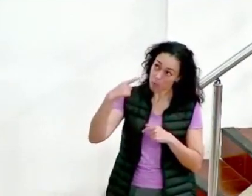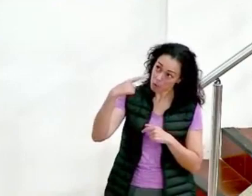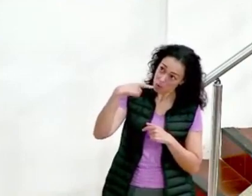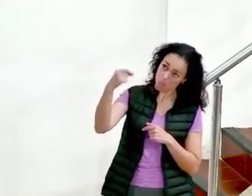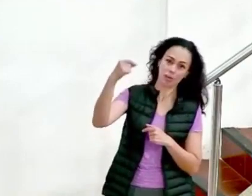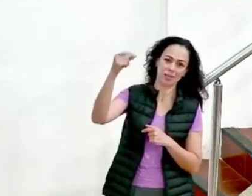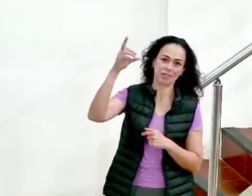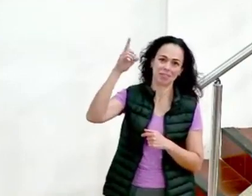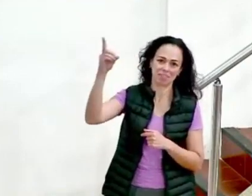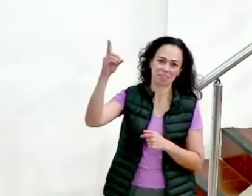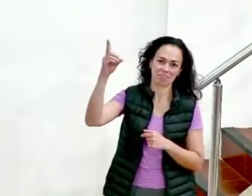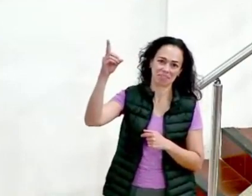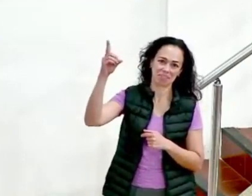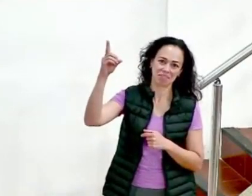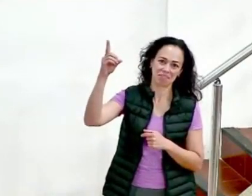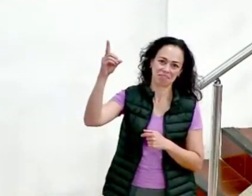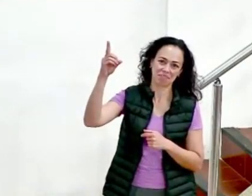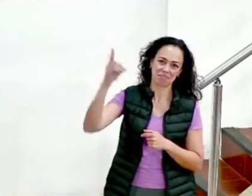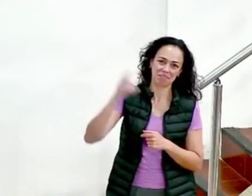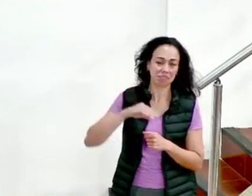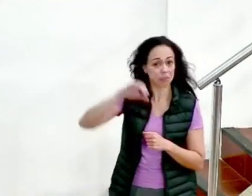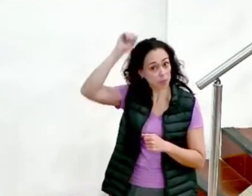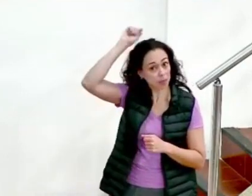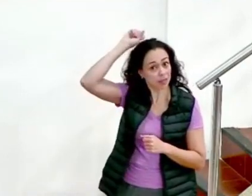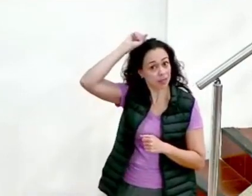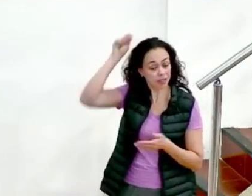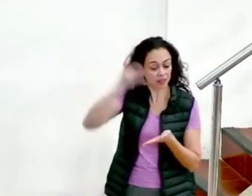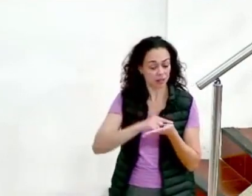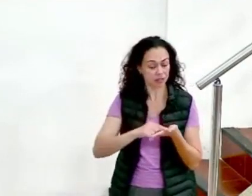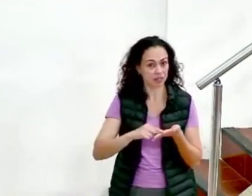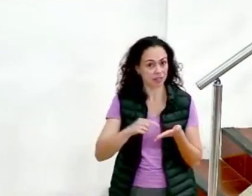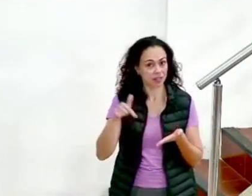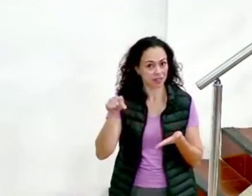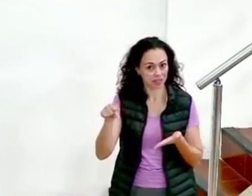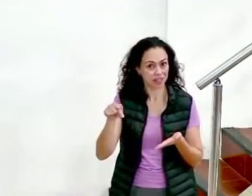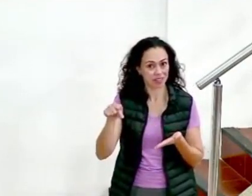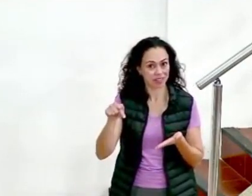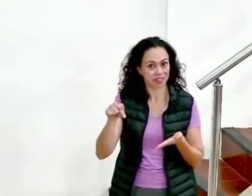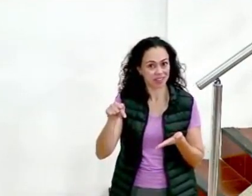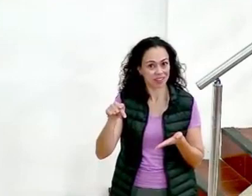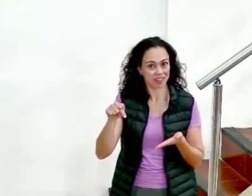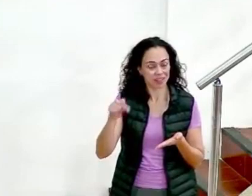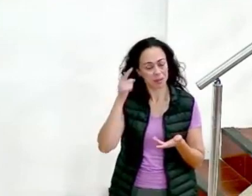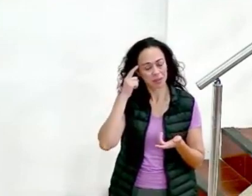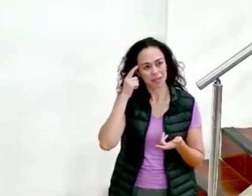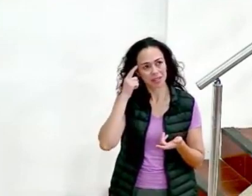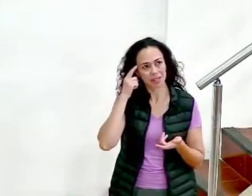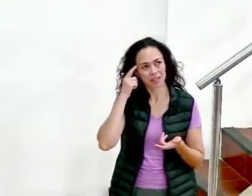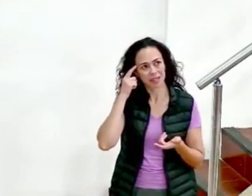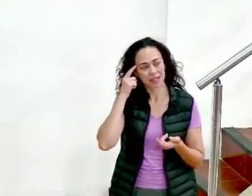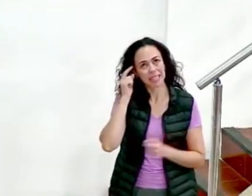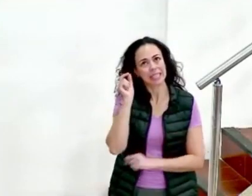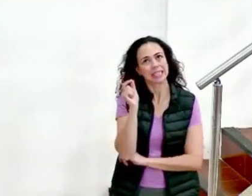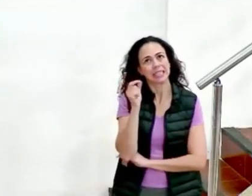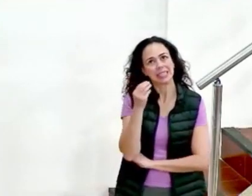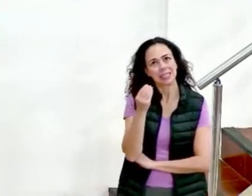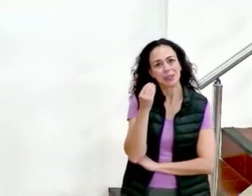E ainda Sara vai dizer no verso 7: quem teria dito a Abraão que